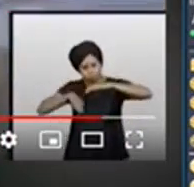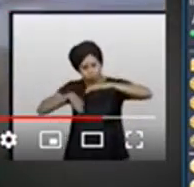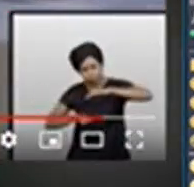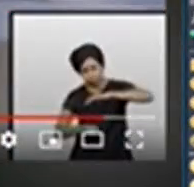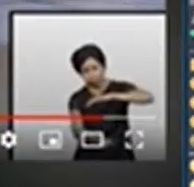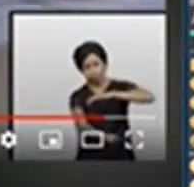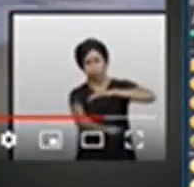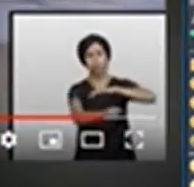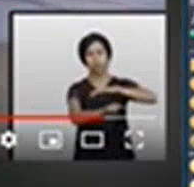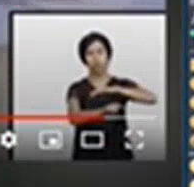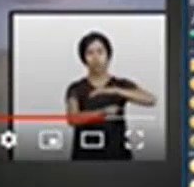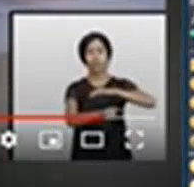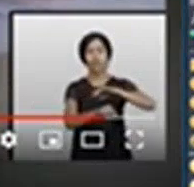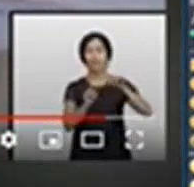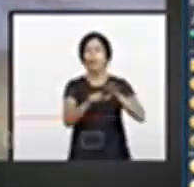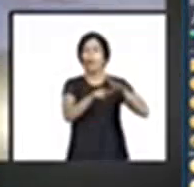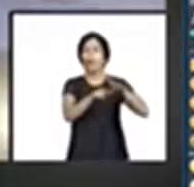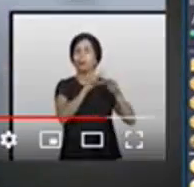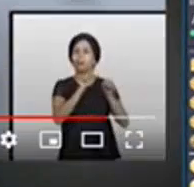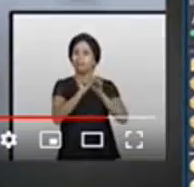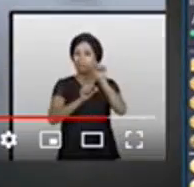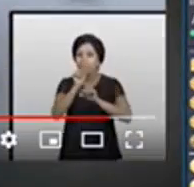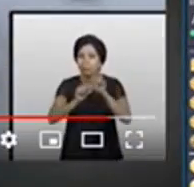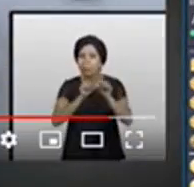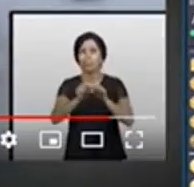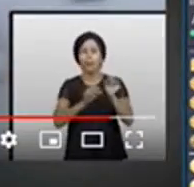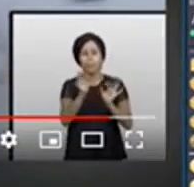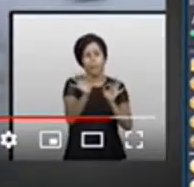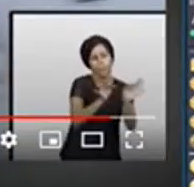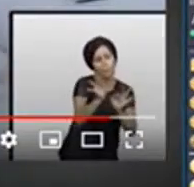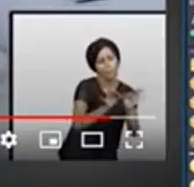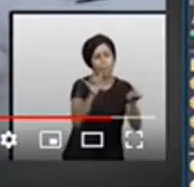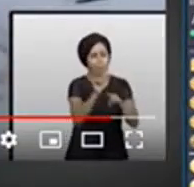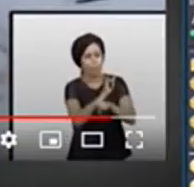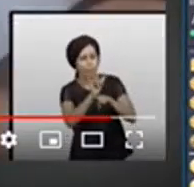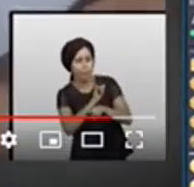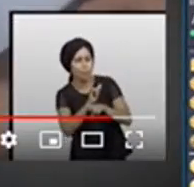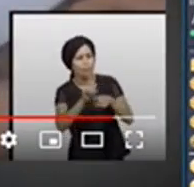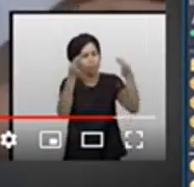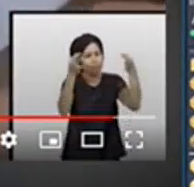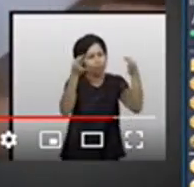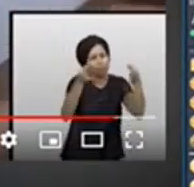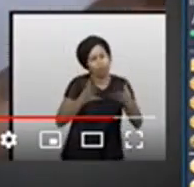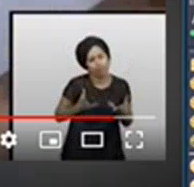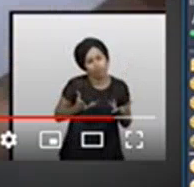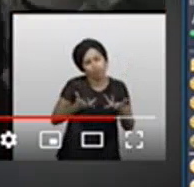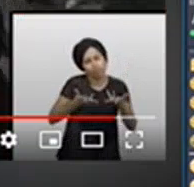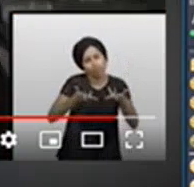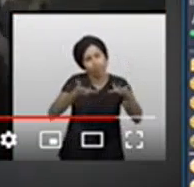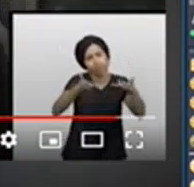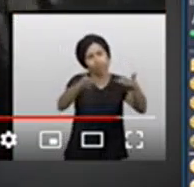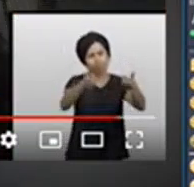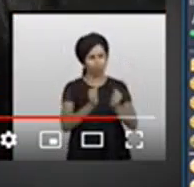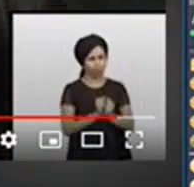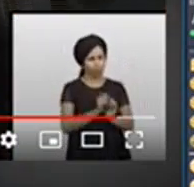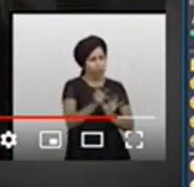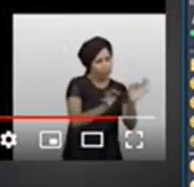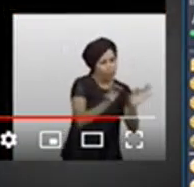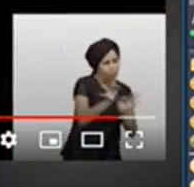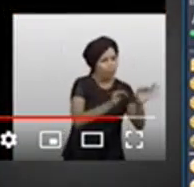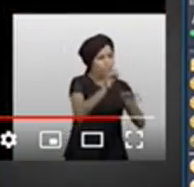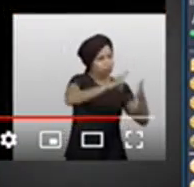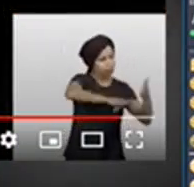é fazer um rigoroso planejamento e seguir à risca todas as etapas, desde o plano de fogo e o isolamento